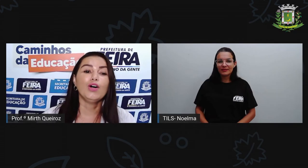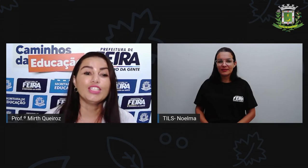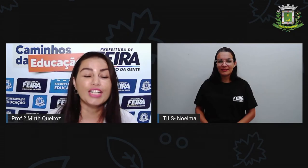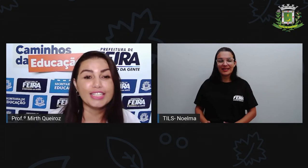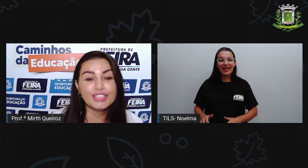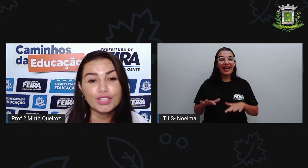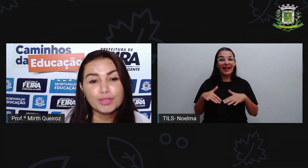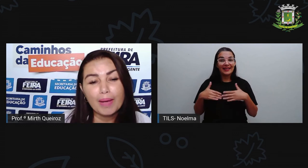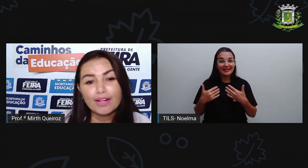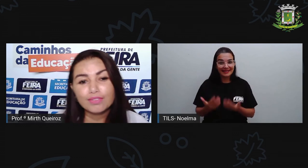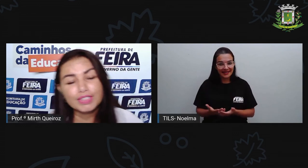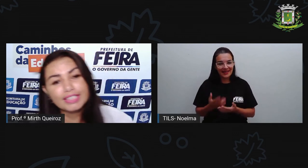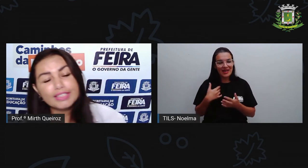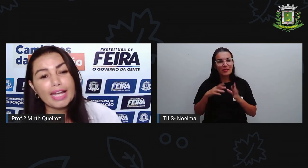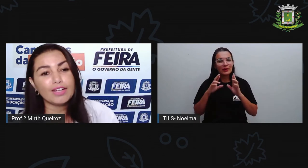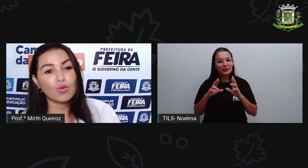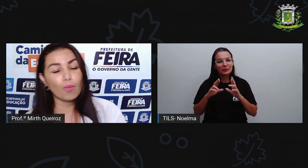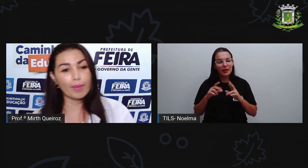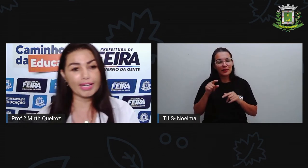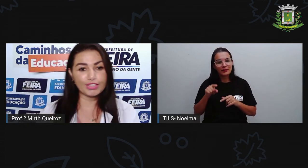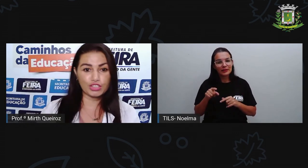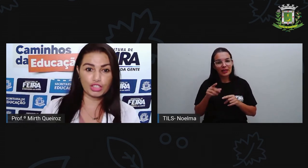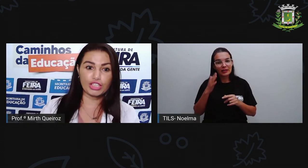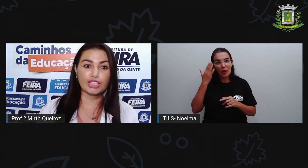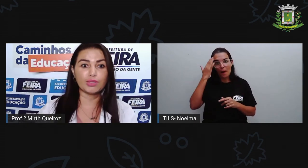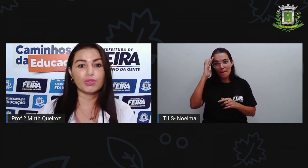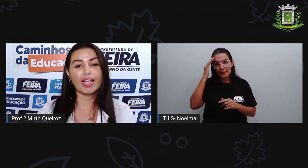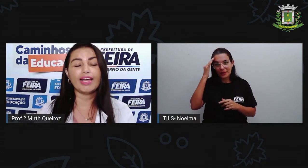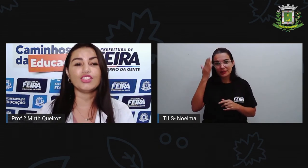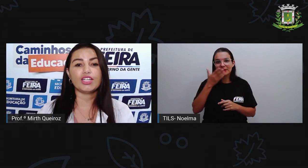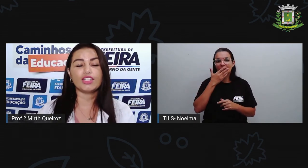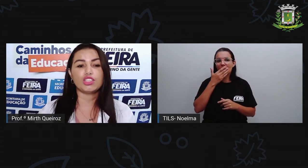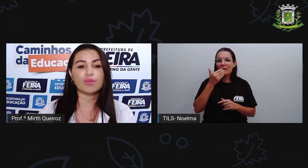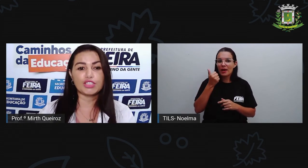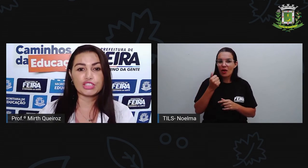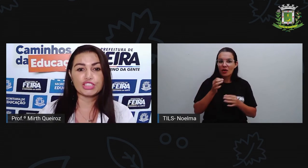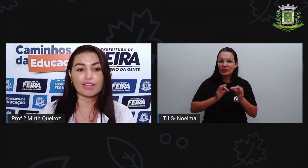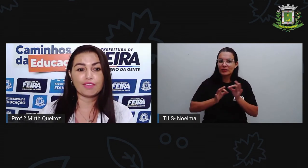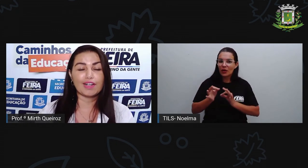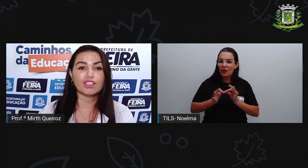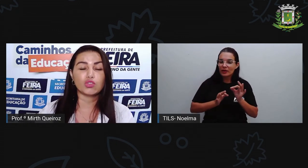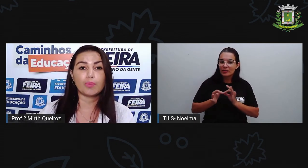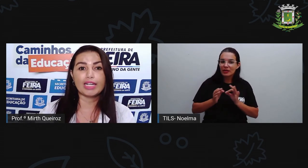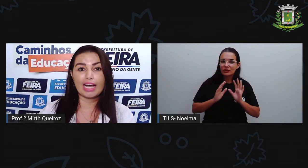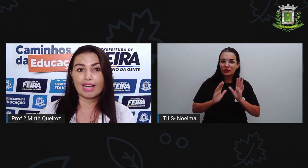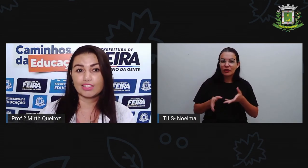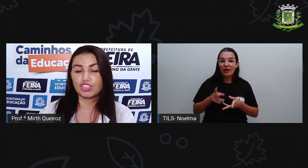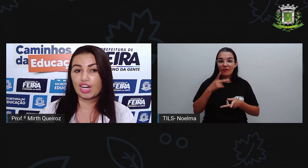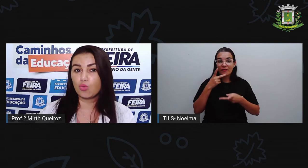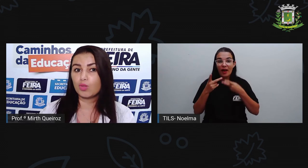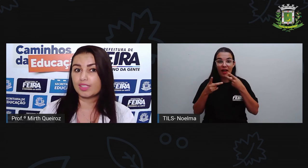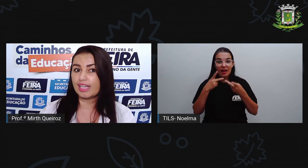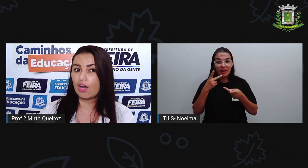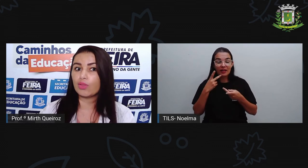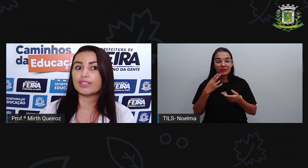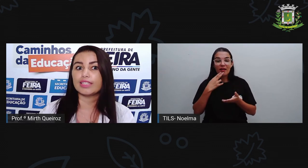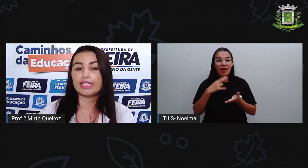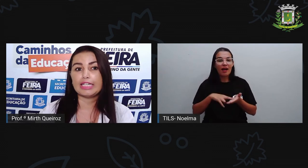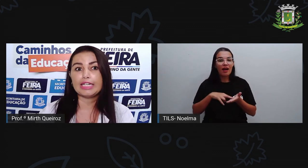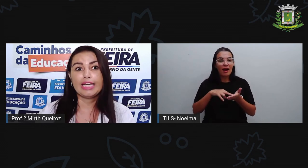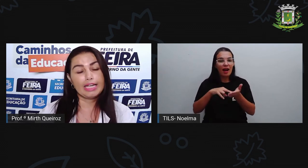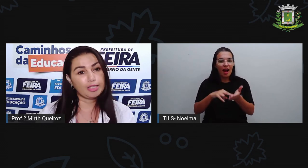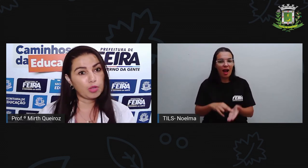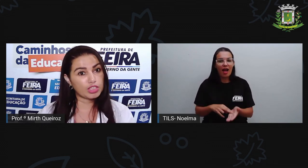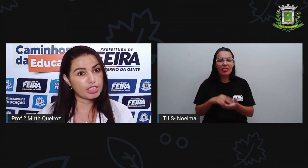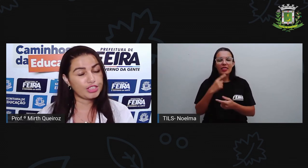bom gente eu espero que vocês tenham compreendido direitinho a gente que já vem falando sobre cartas já algumas aulas